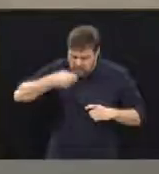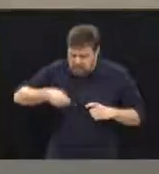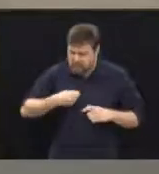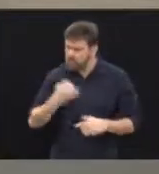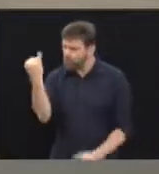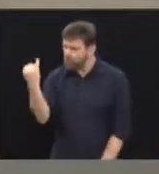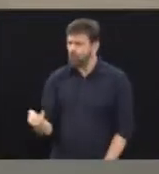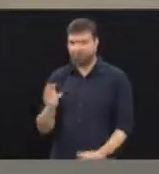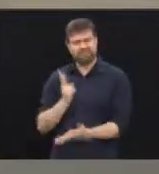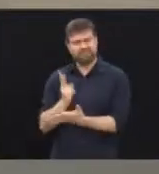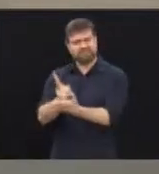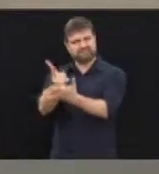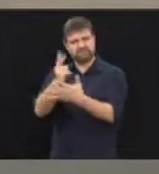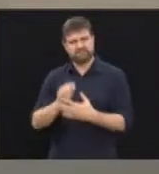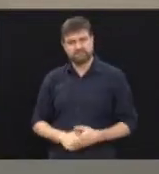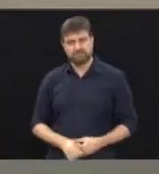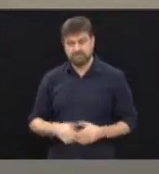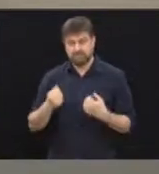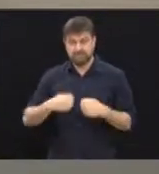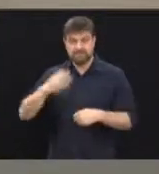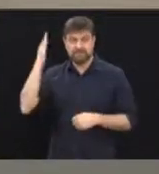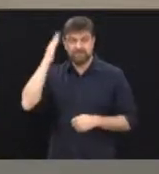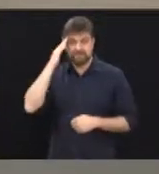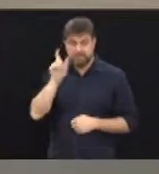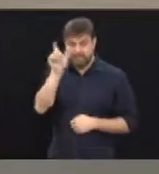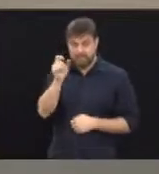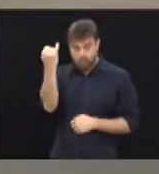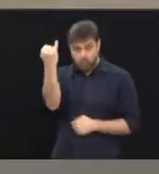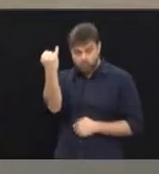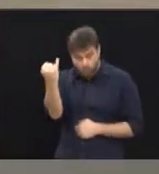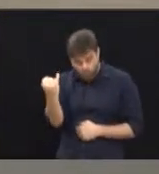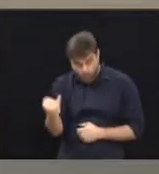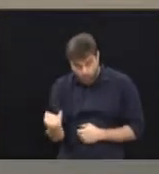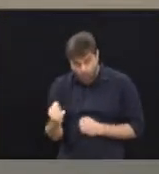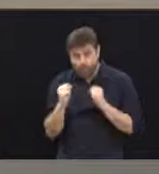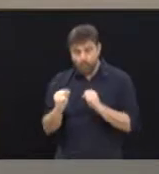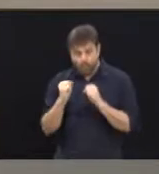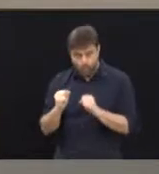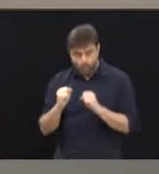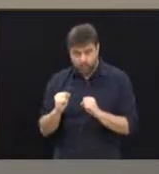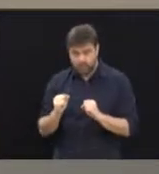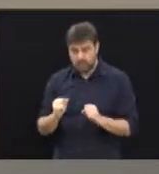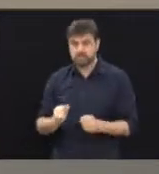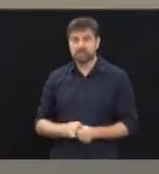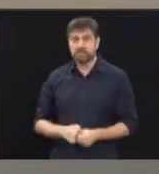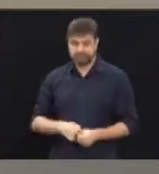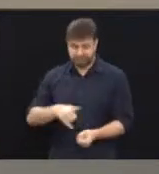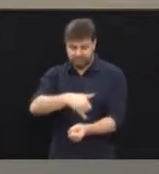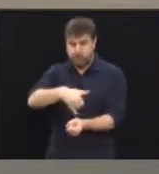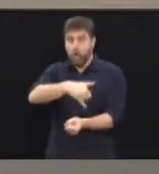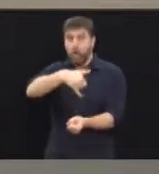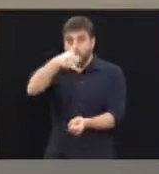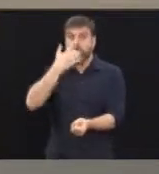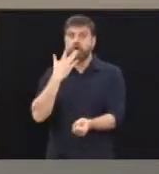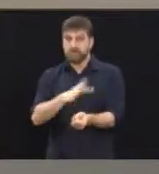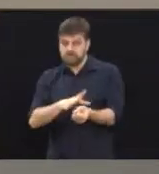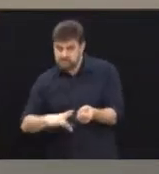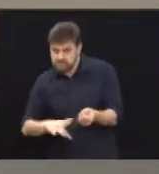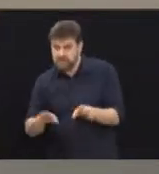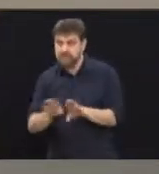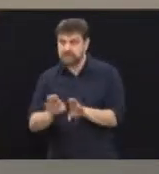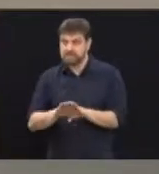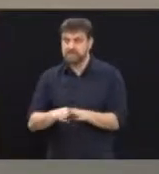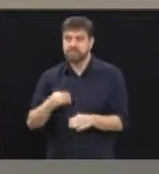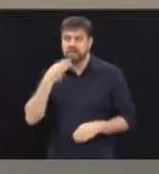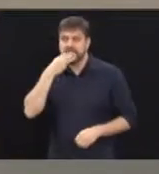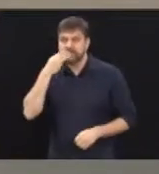tudo, mas não esquecer que mesmo sendo magro pode ter alterações, por exemplo, no colesterol, na glicemia e que